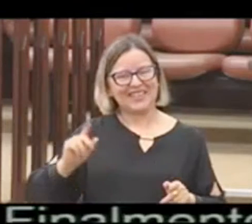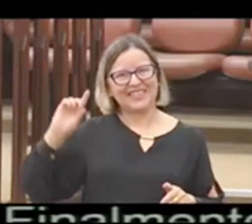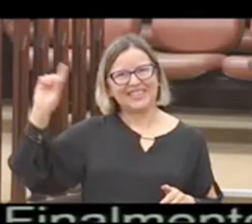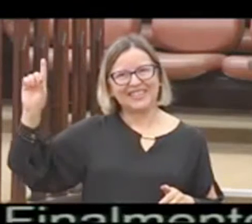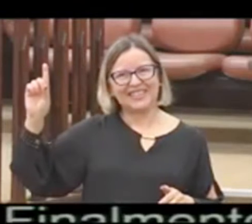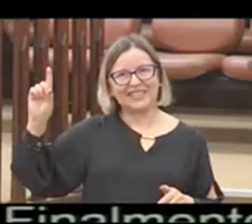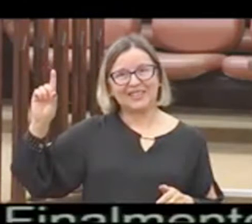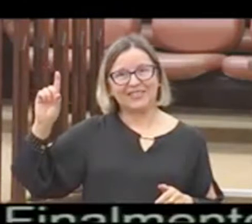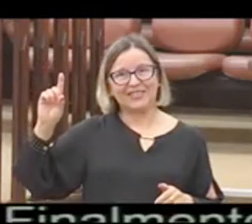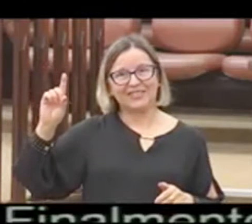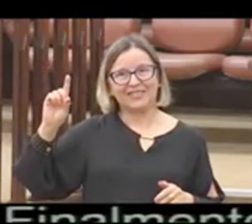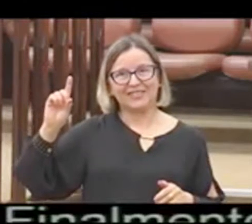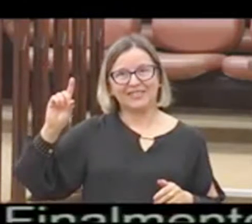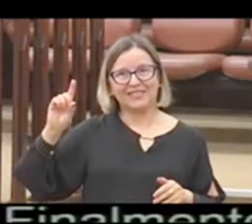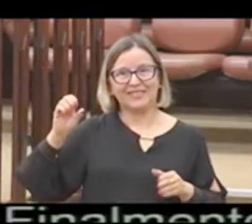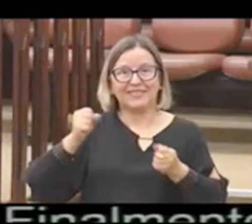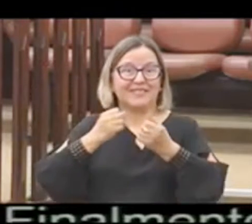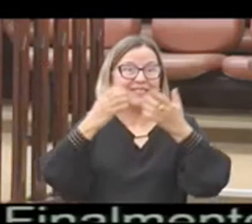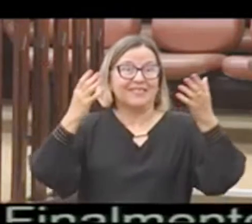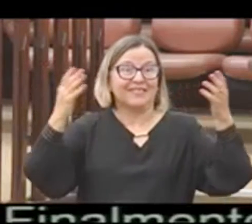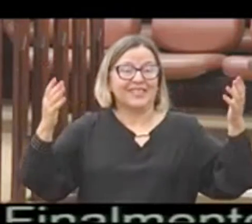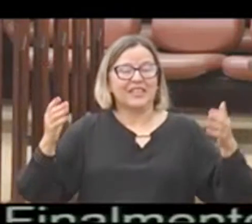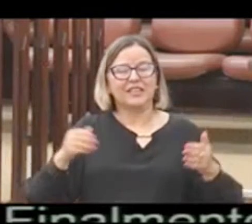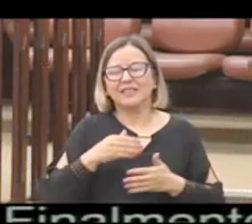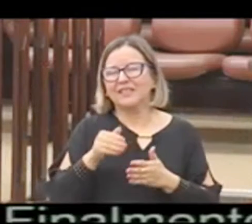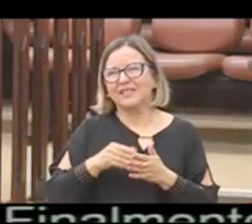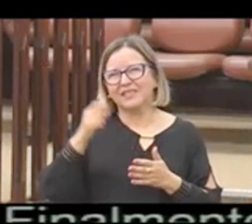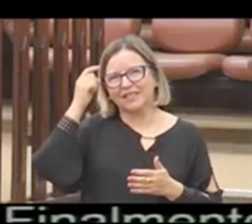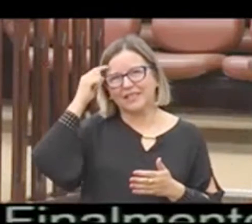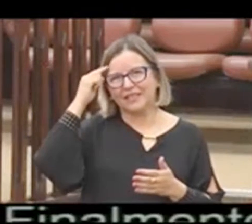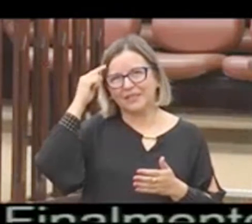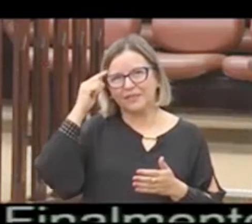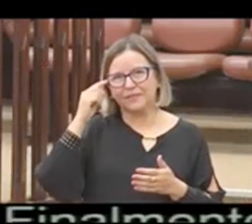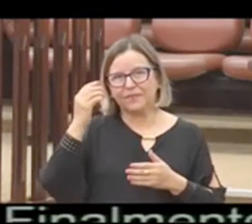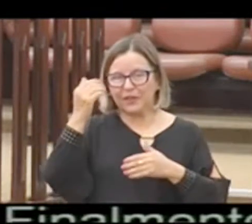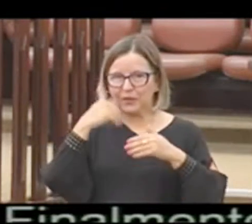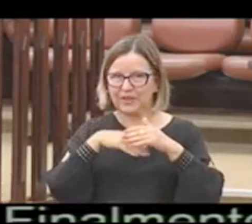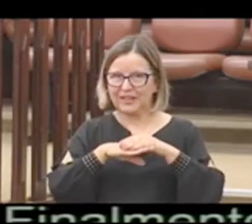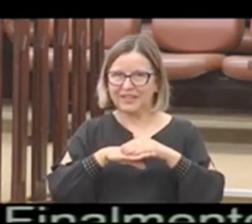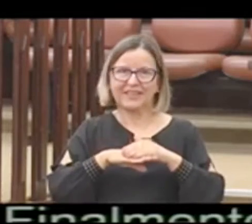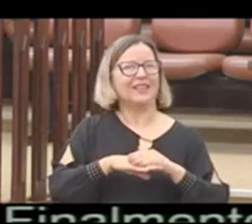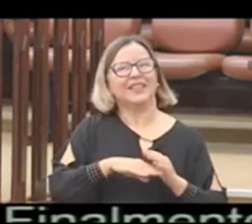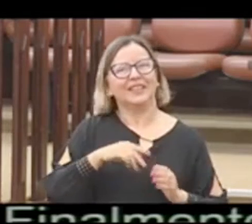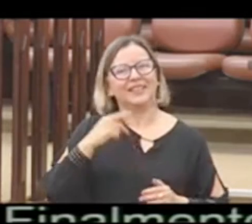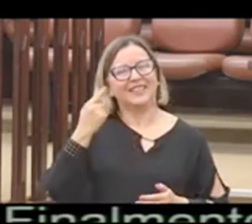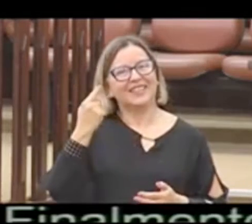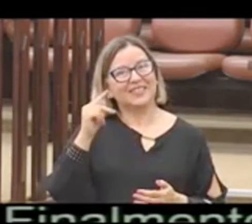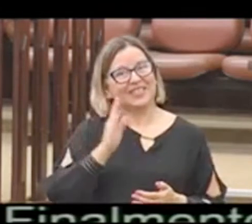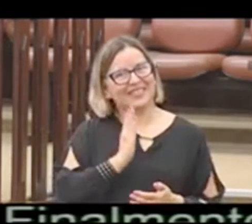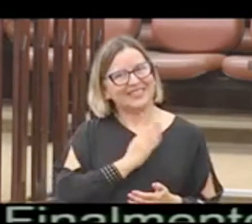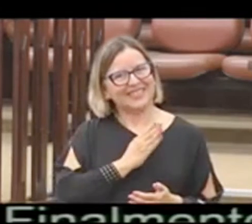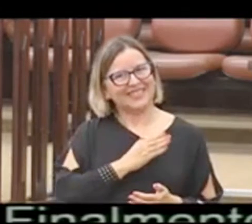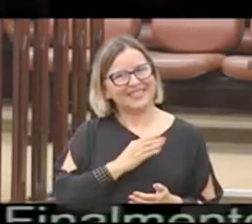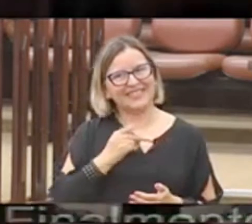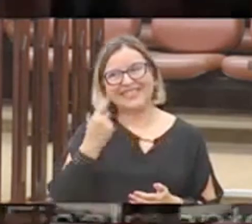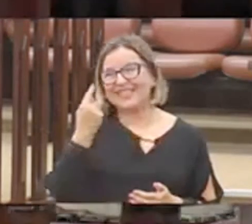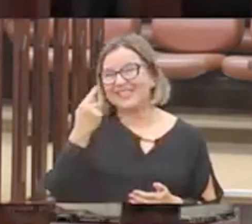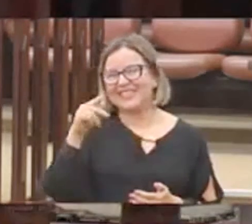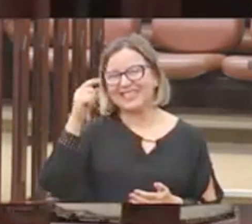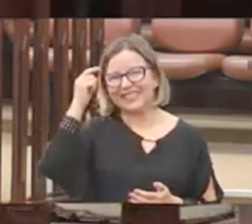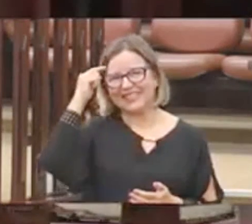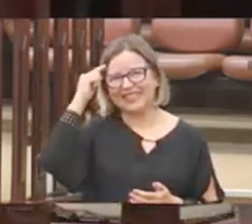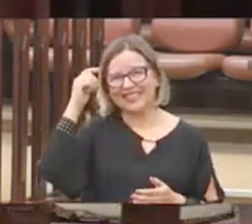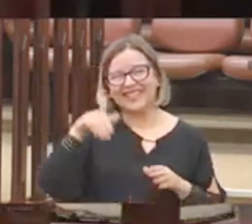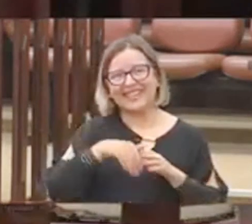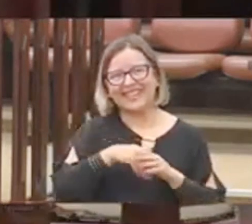que excede todo o entendimento, guardará o vosso coração e a vossa mente em Cristo Jesus.